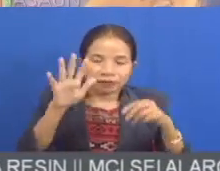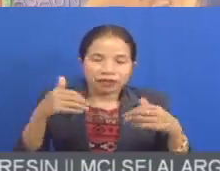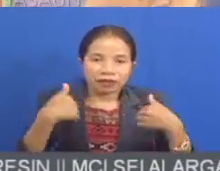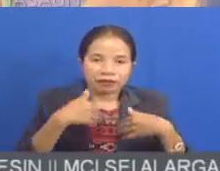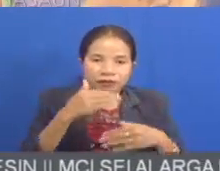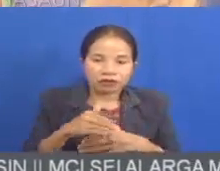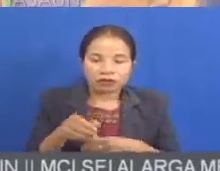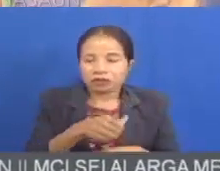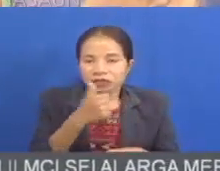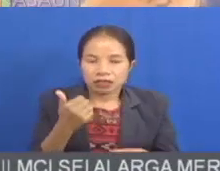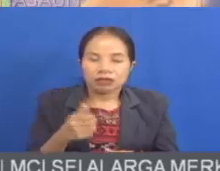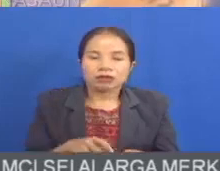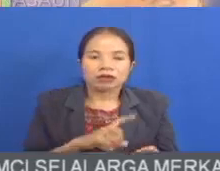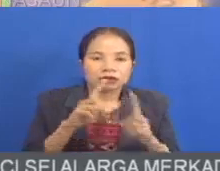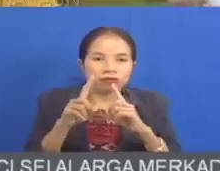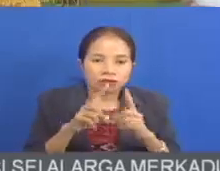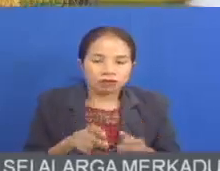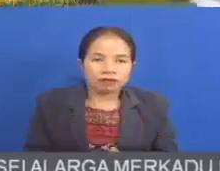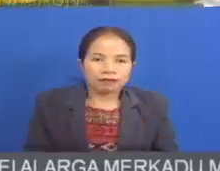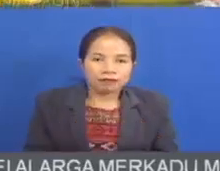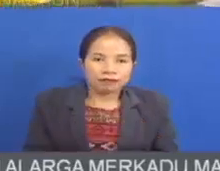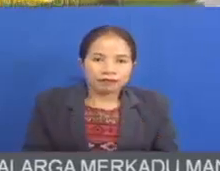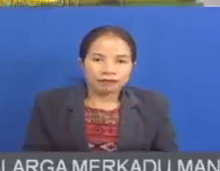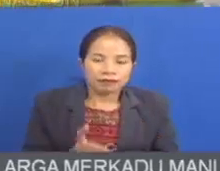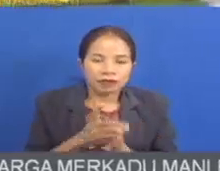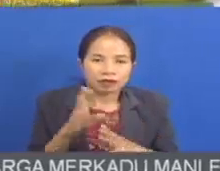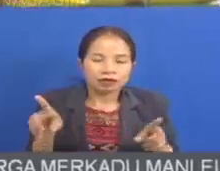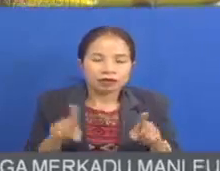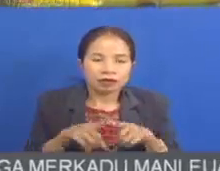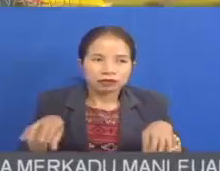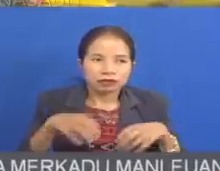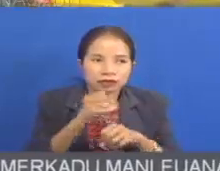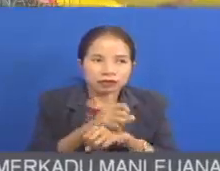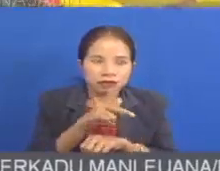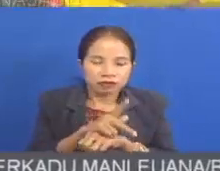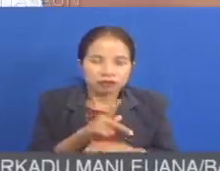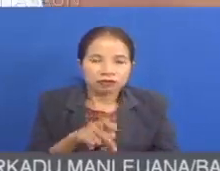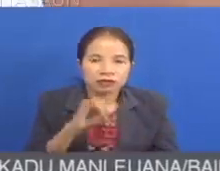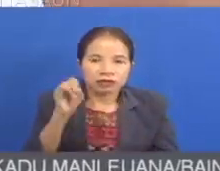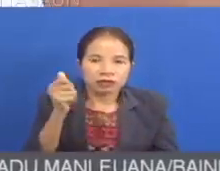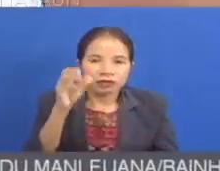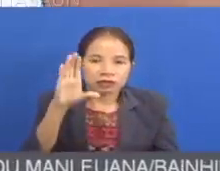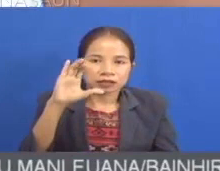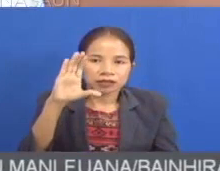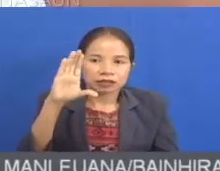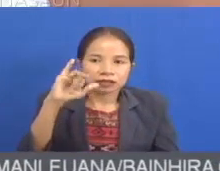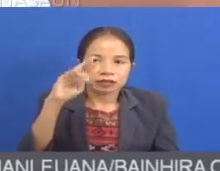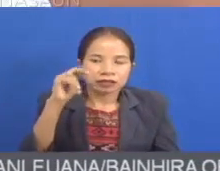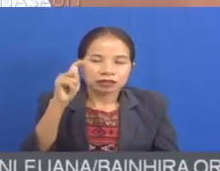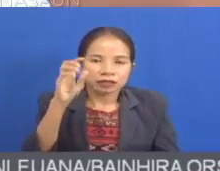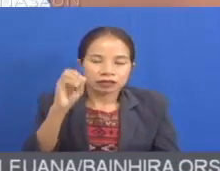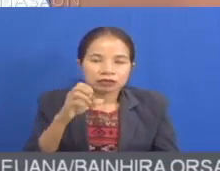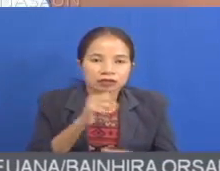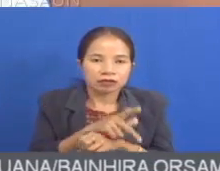né, consegue retan solução. Diretor Relação Trabalho CEFOPE, Jacinto Guzmão afirma,